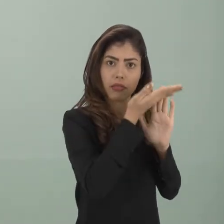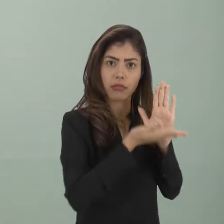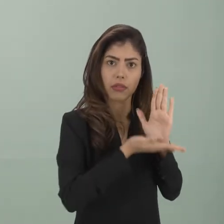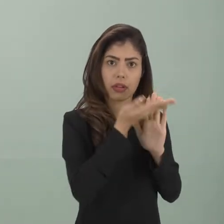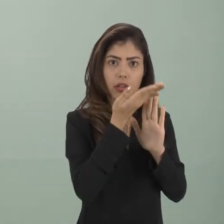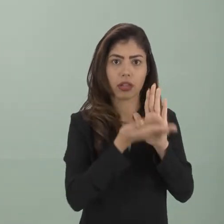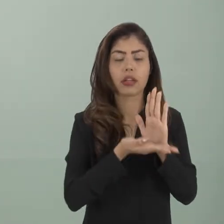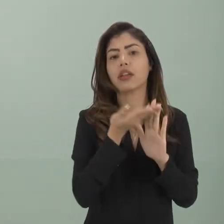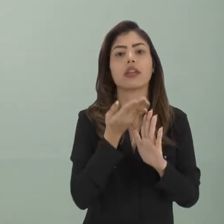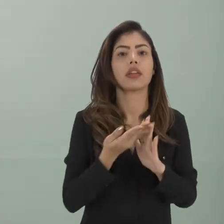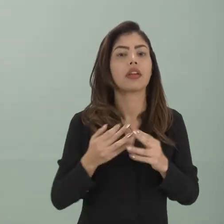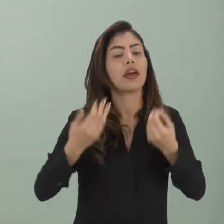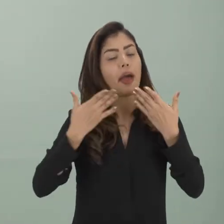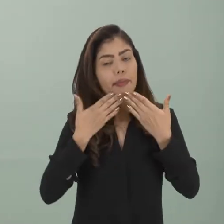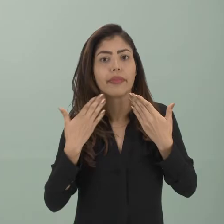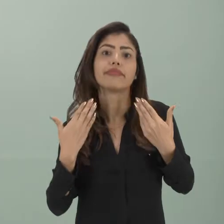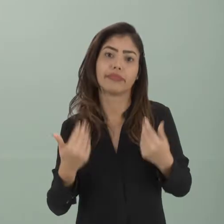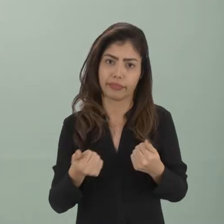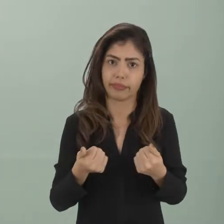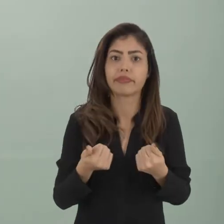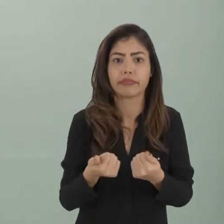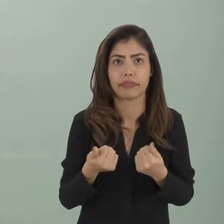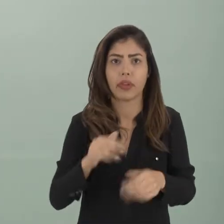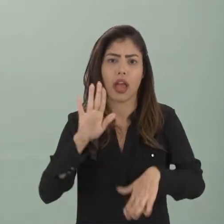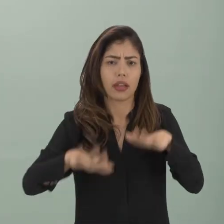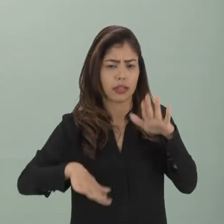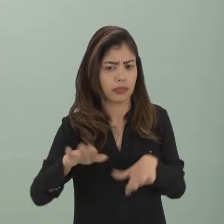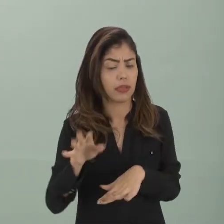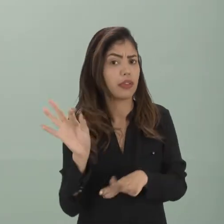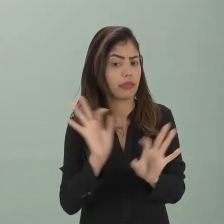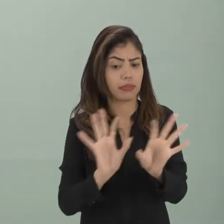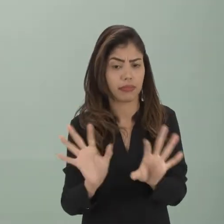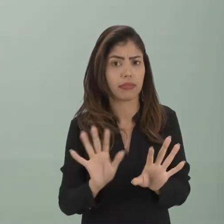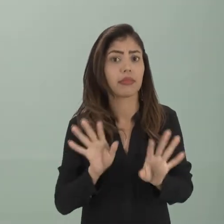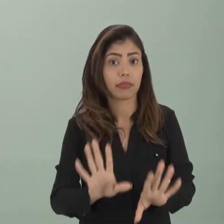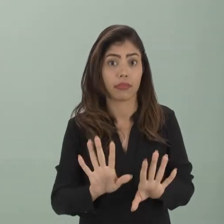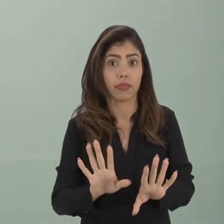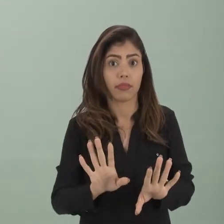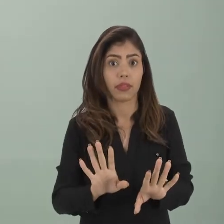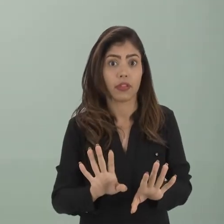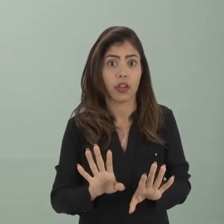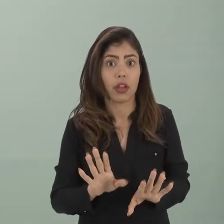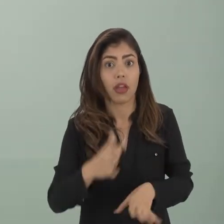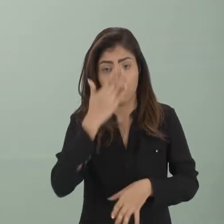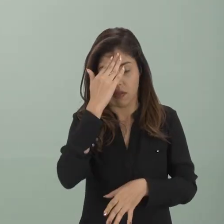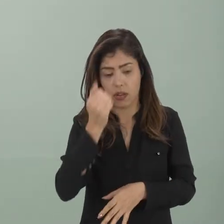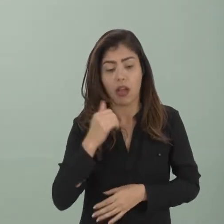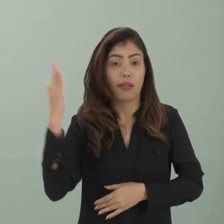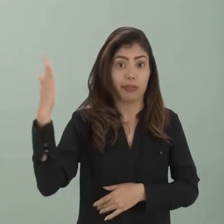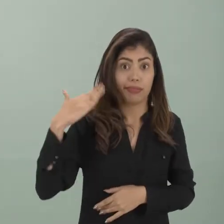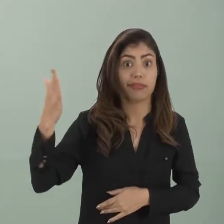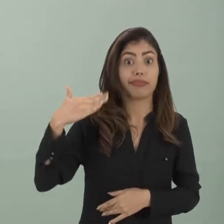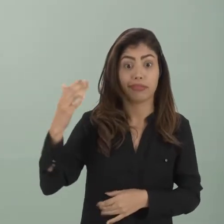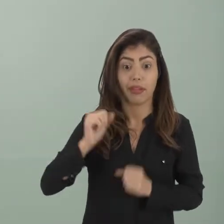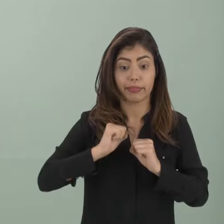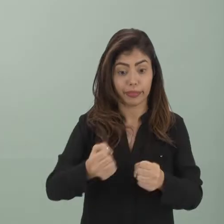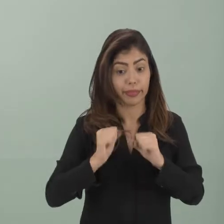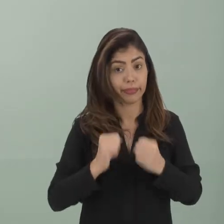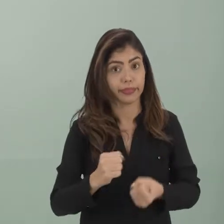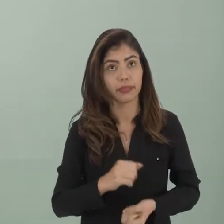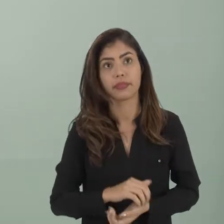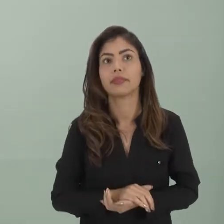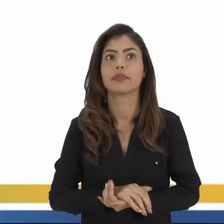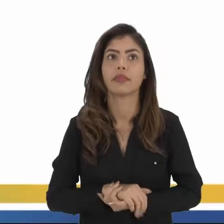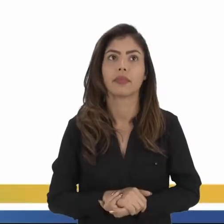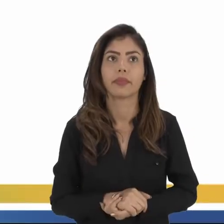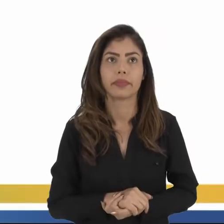nosso corpo agradável, ou às vezes nem tanto, né? Que a gente fica com bastante calor quando está se exercitando.